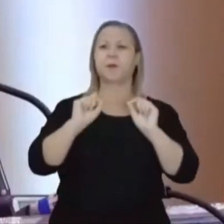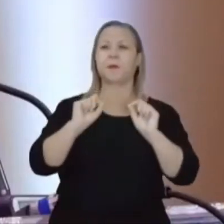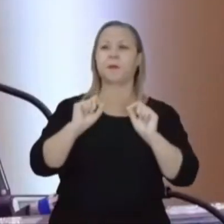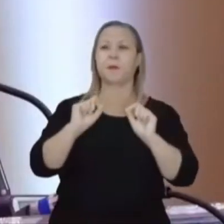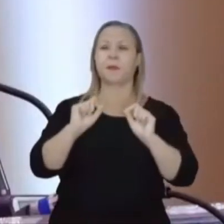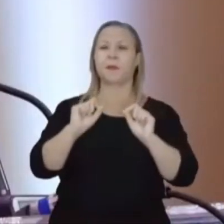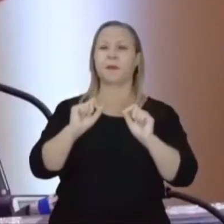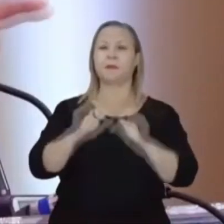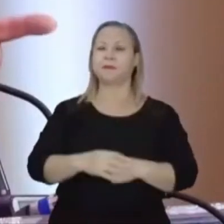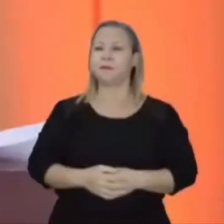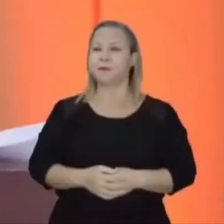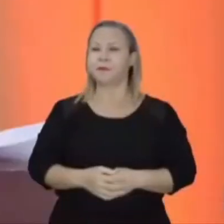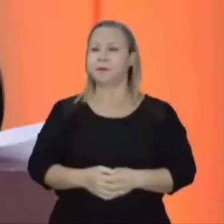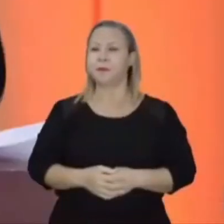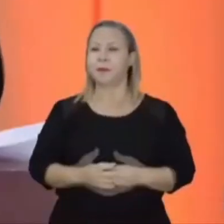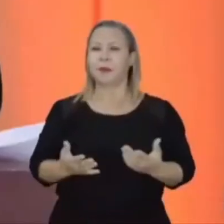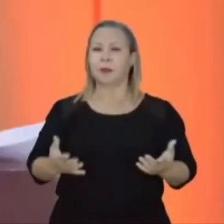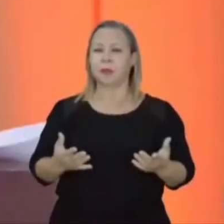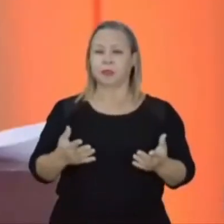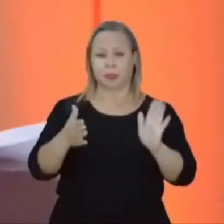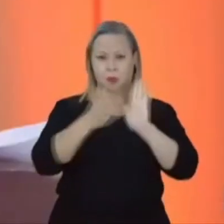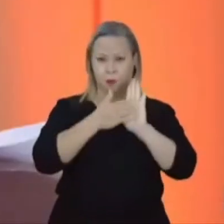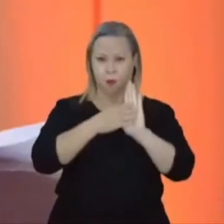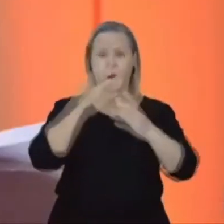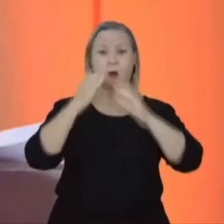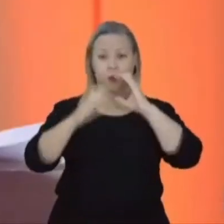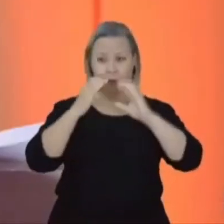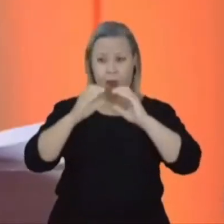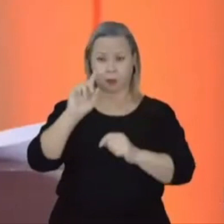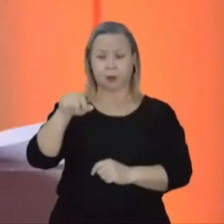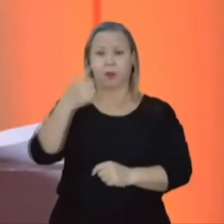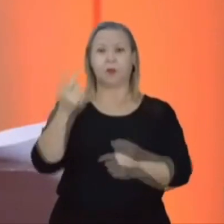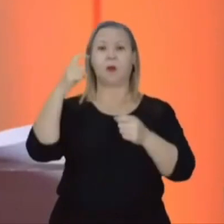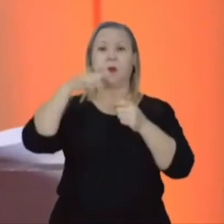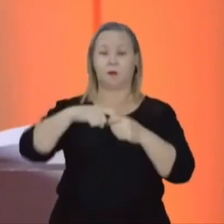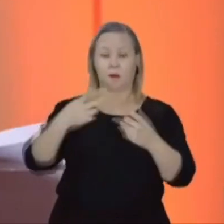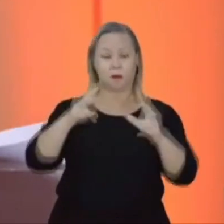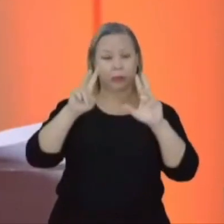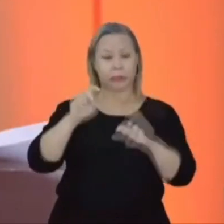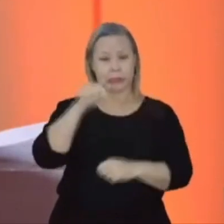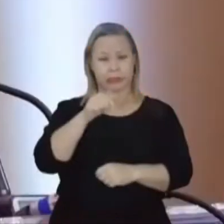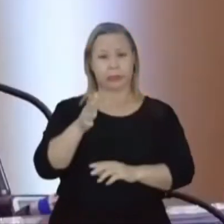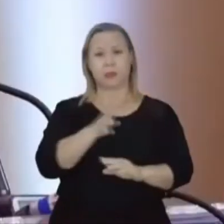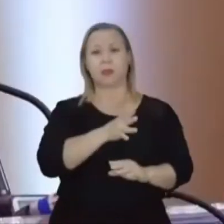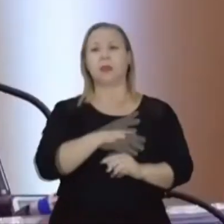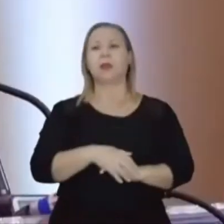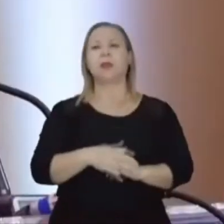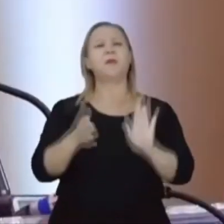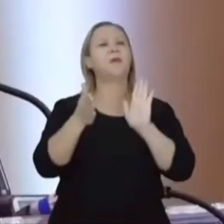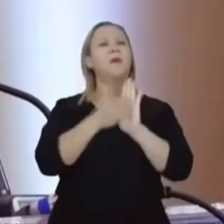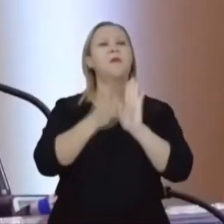Mas veja, nós fizemos uma proposta de comunicação, depois eu volto na nossa questão, é que não foi uma proposta do Frank Martins ou do